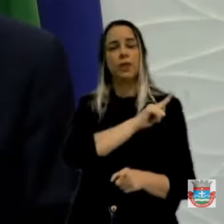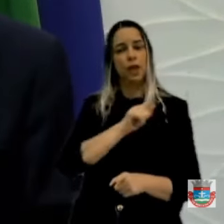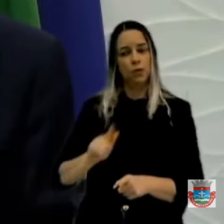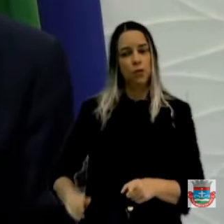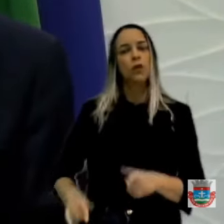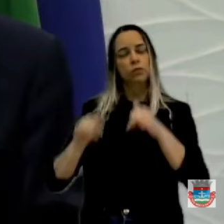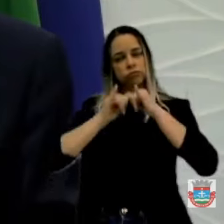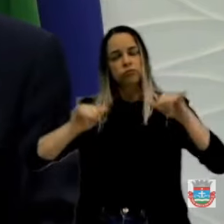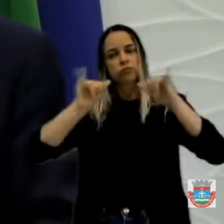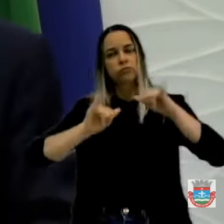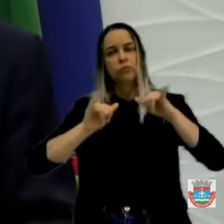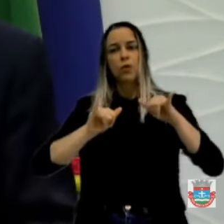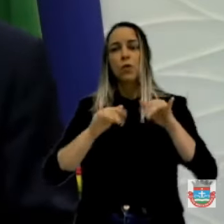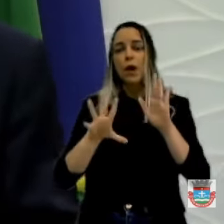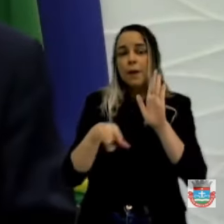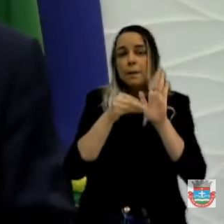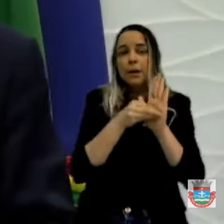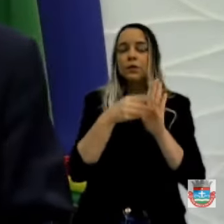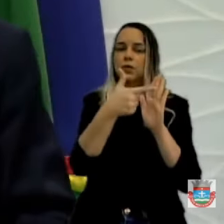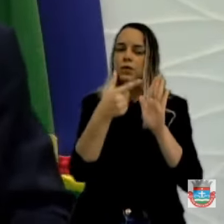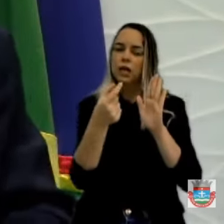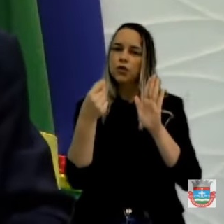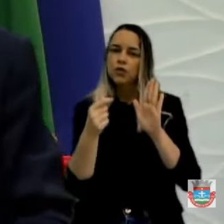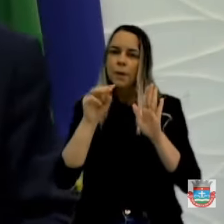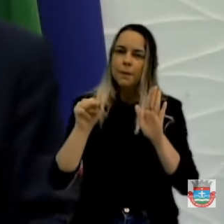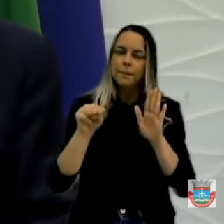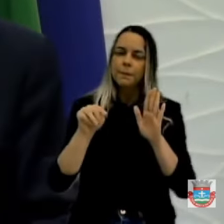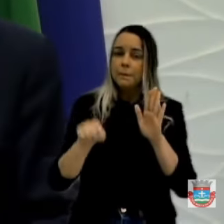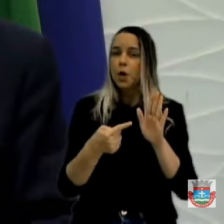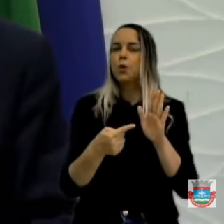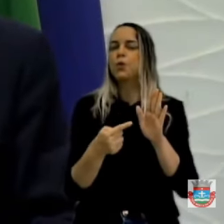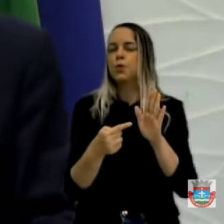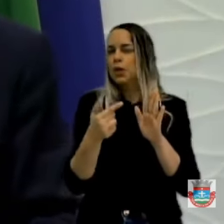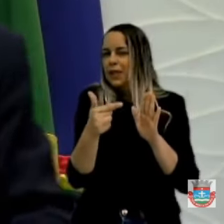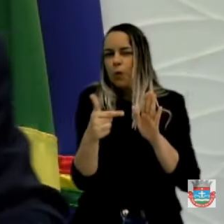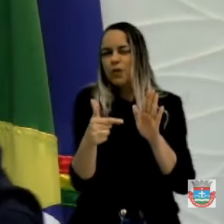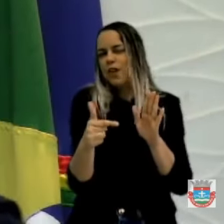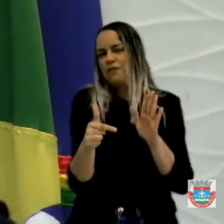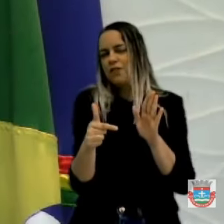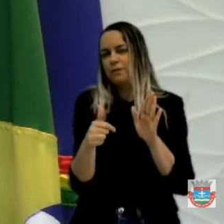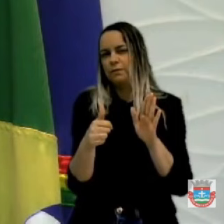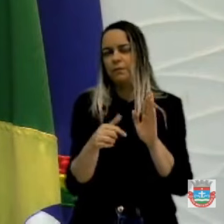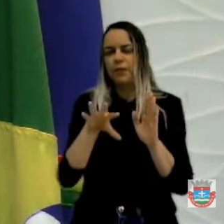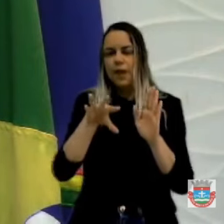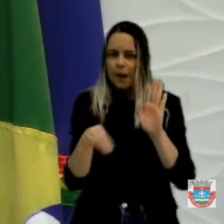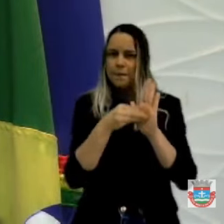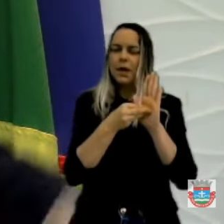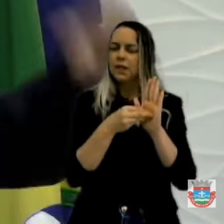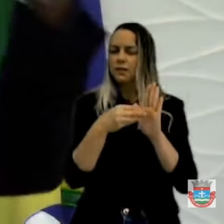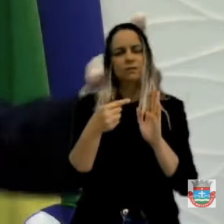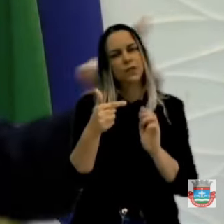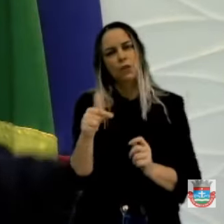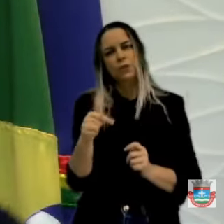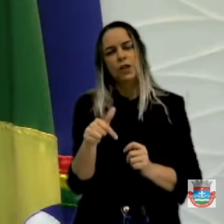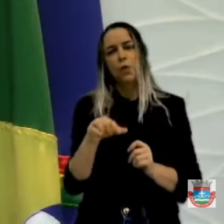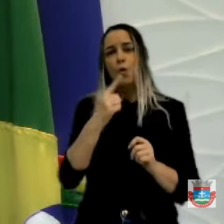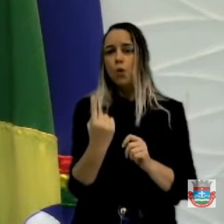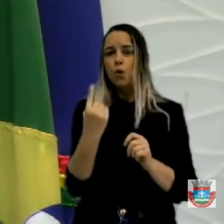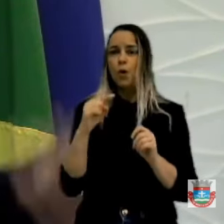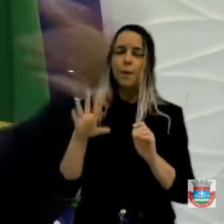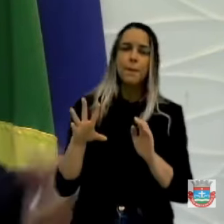uma emenda de 200 mil da deputada, e não teve. E não teve emenda nesse projeto de 1 milhão, nem